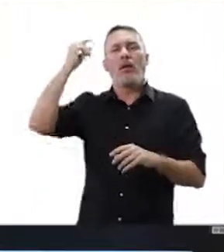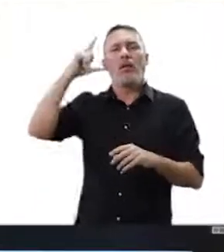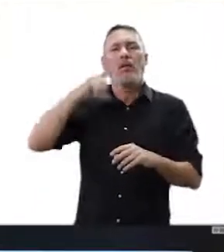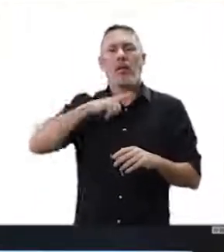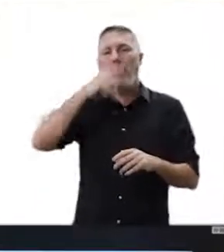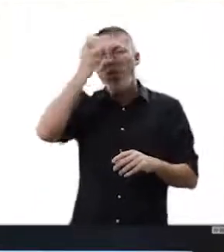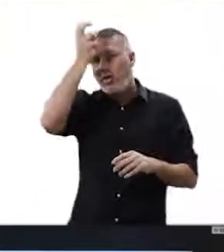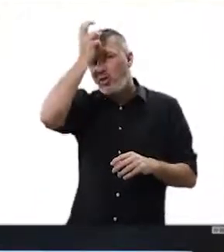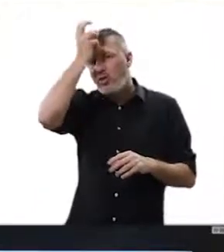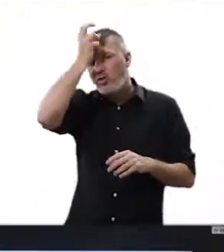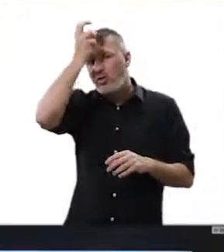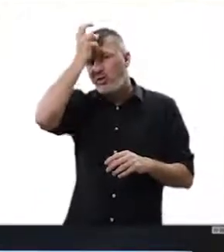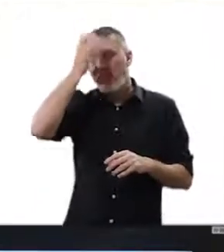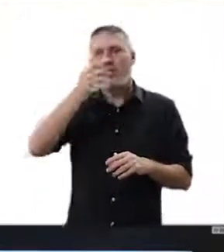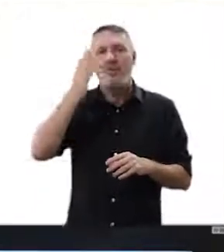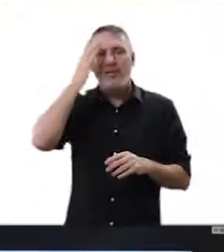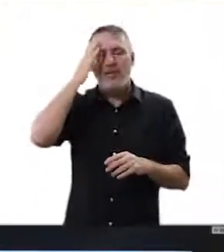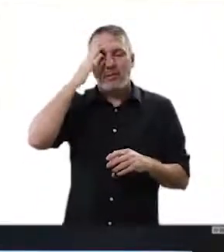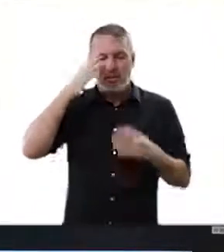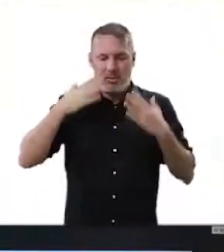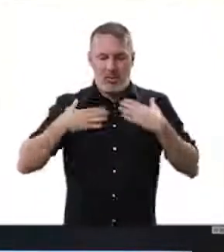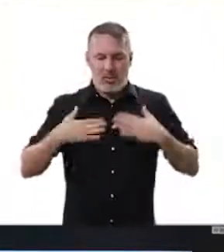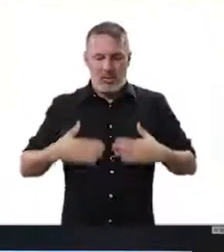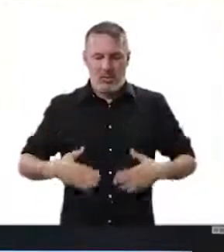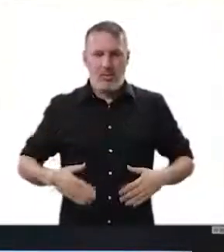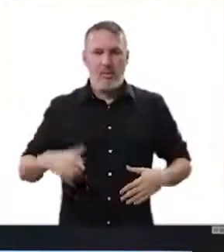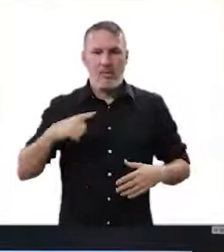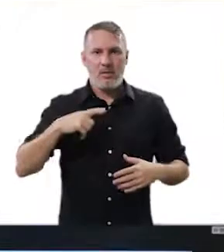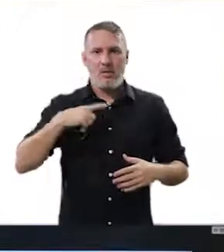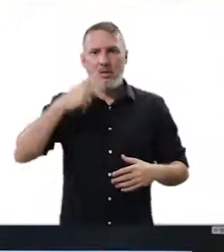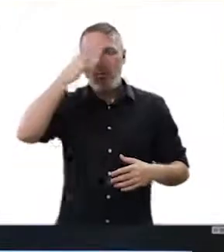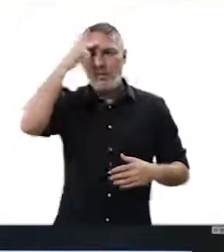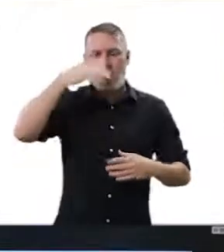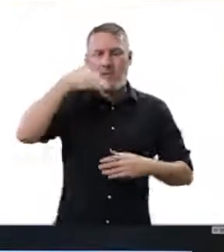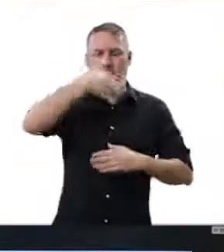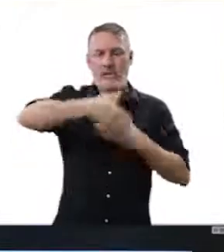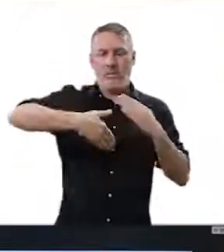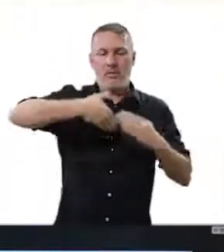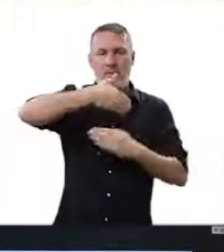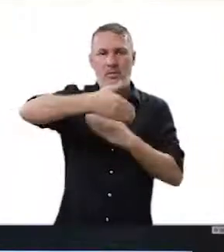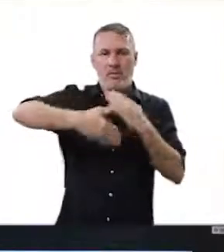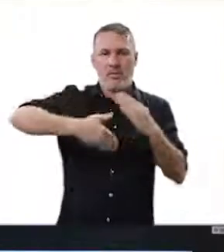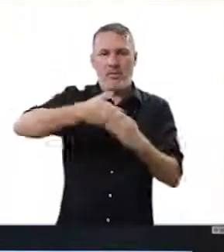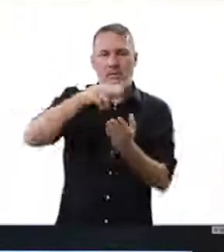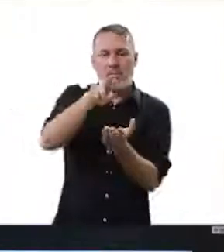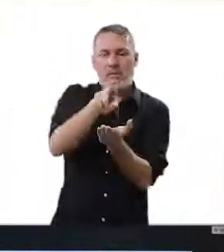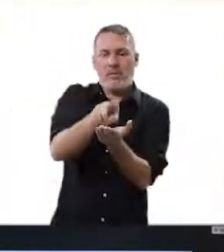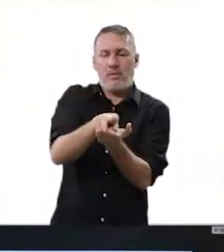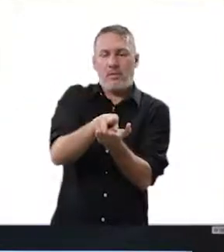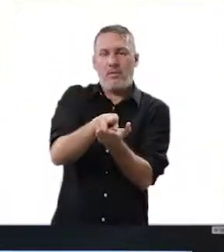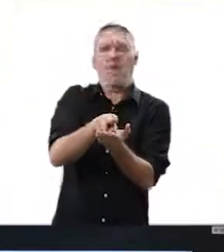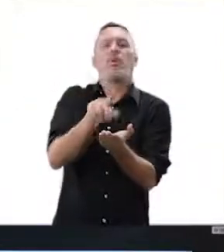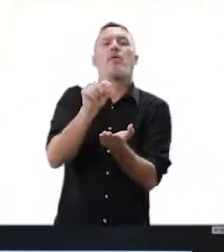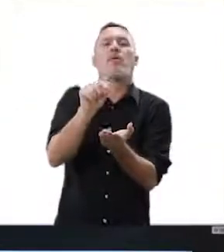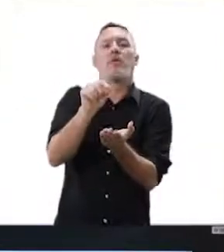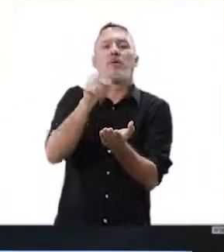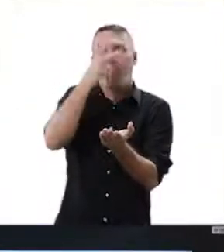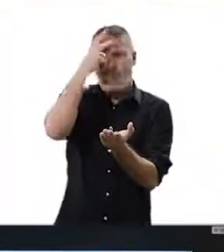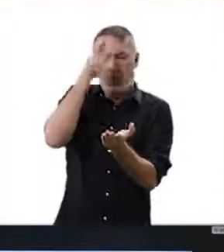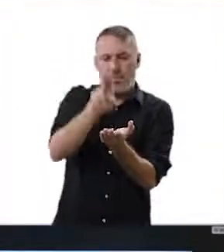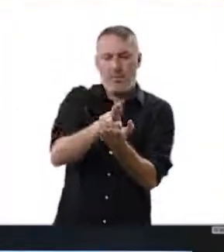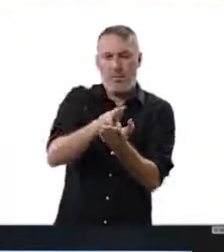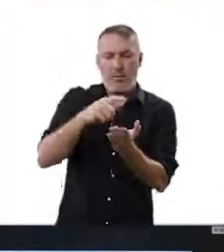desidratando e colocando água, toda para o lado de fora. E temos também a outra classificação, é o